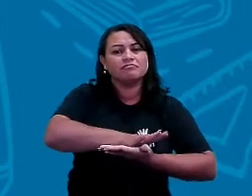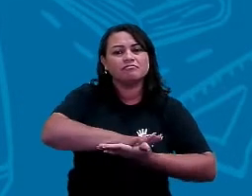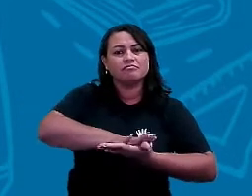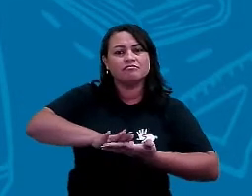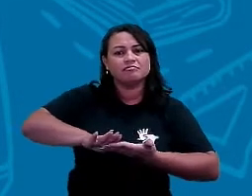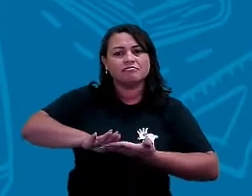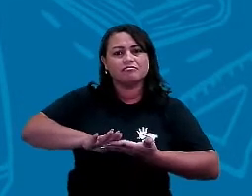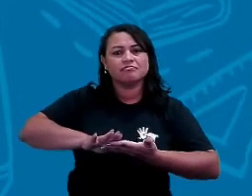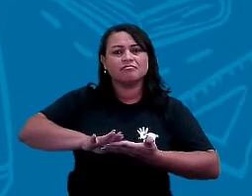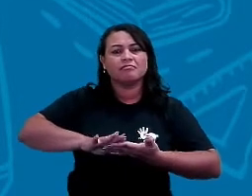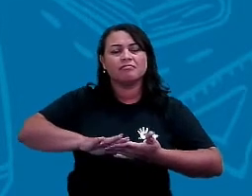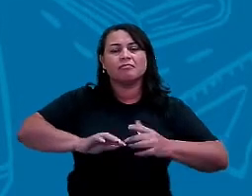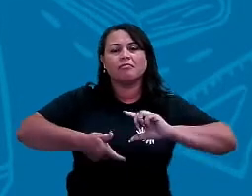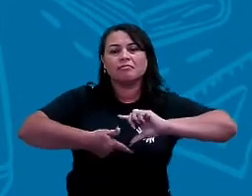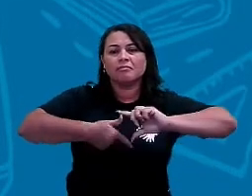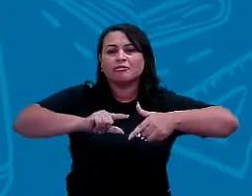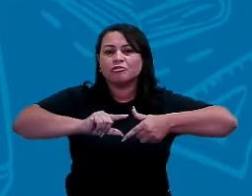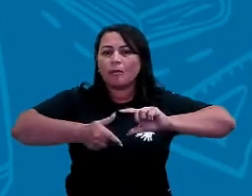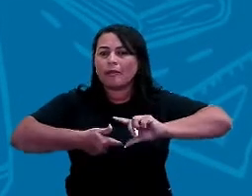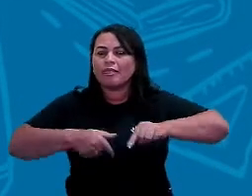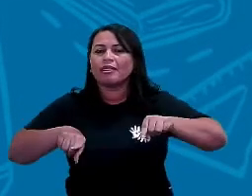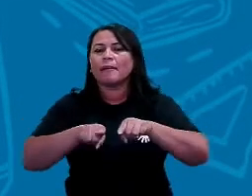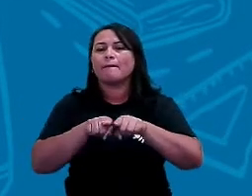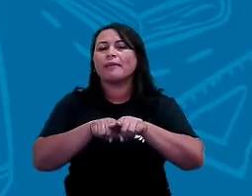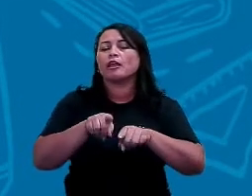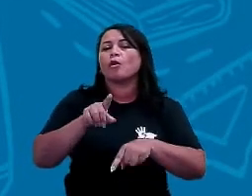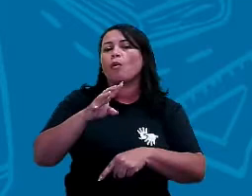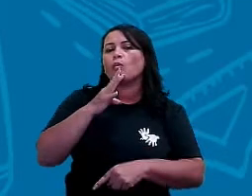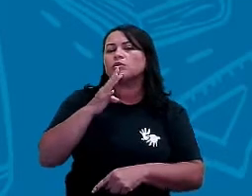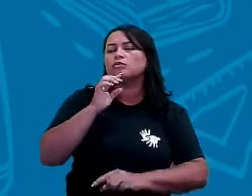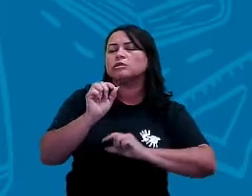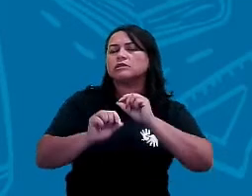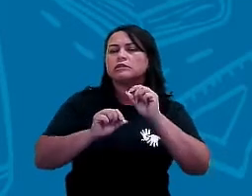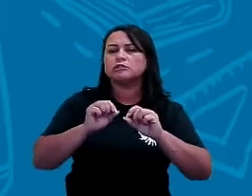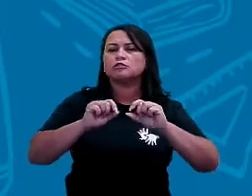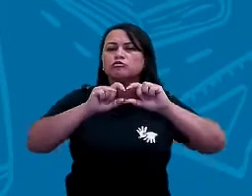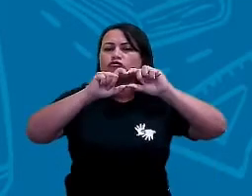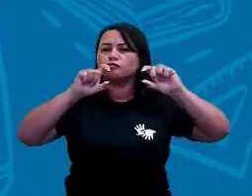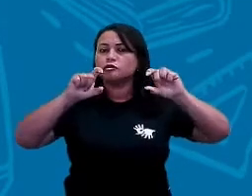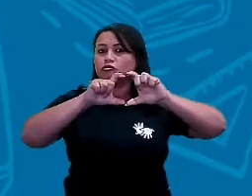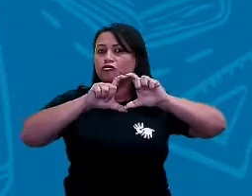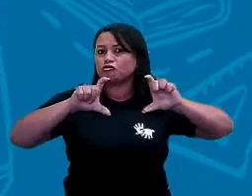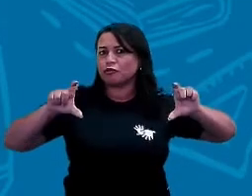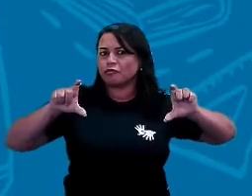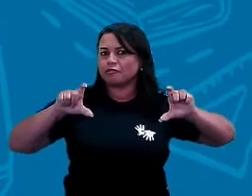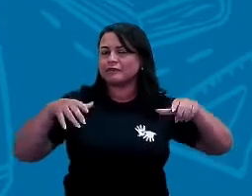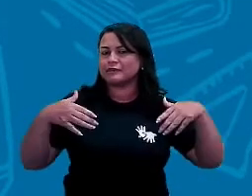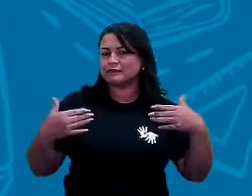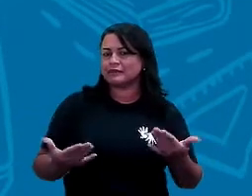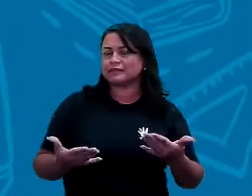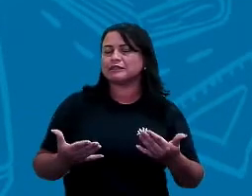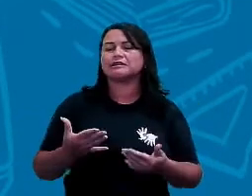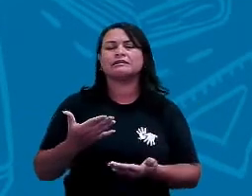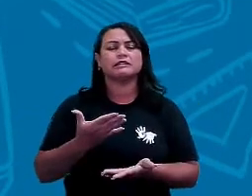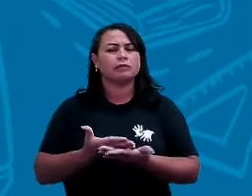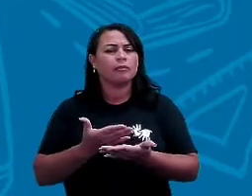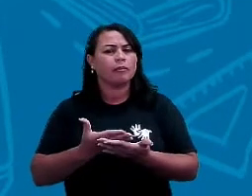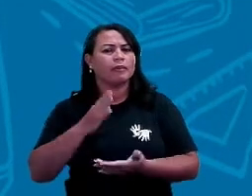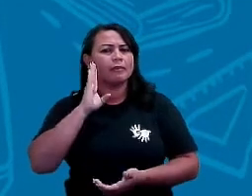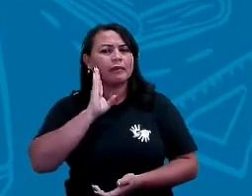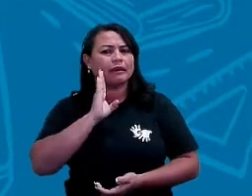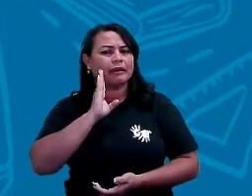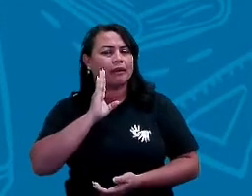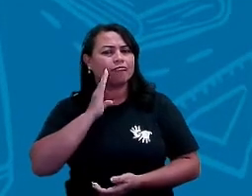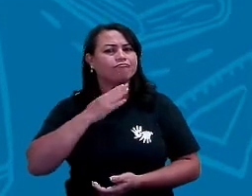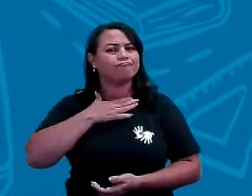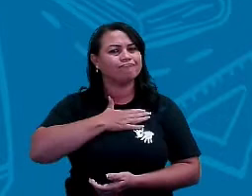e entender, conhecer o que são estrofes e versos, tá certo? Então, uma aula bem legal, bem